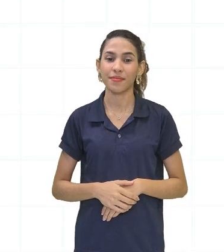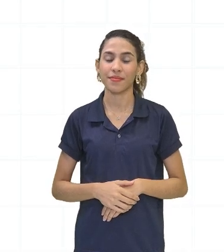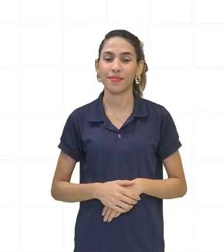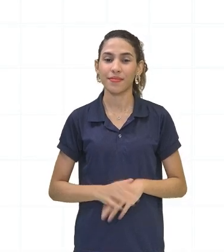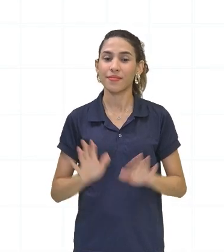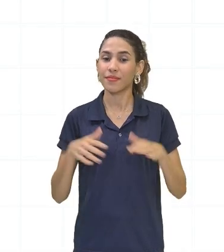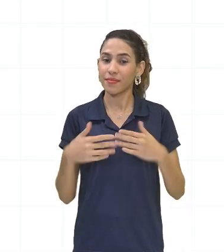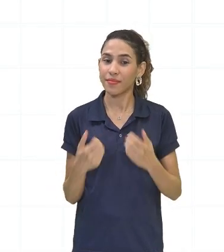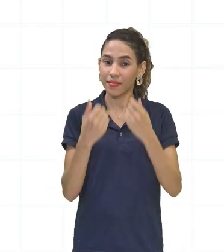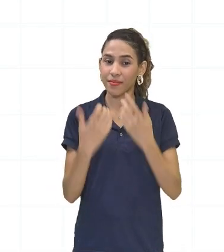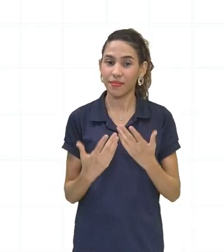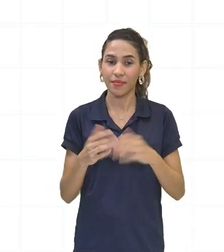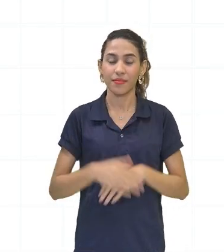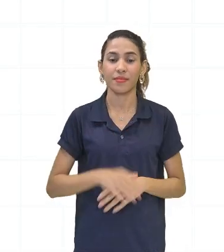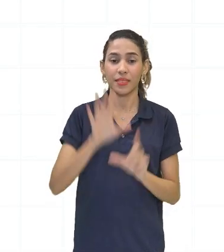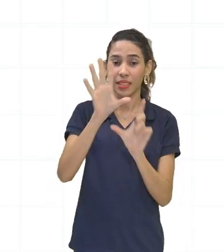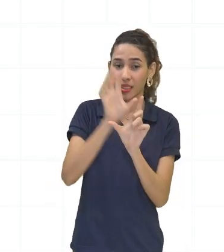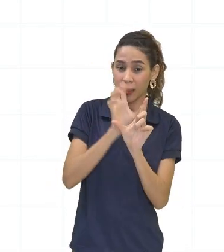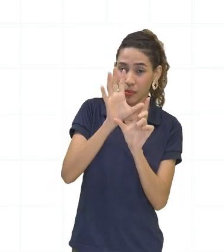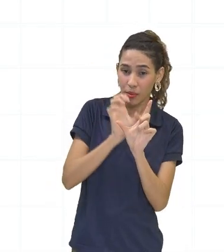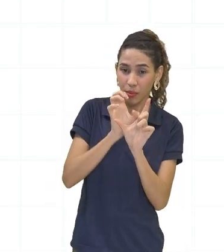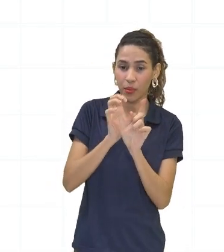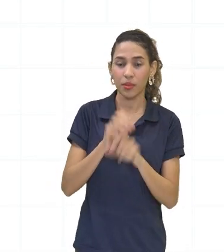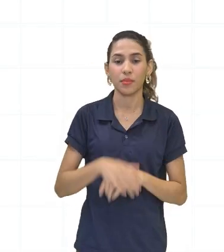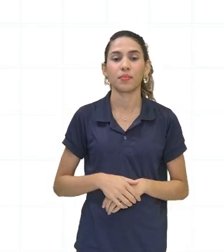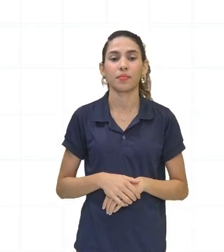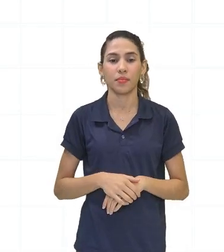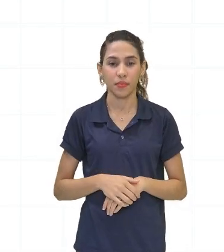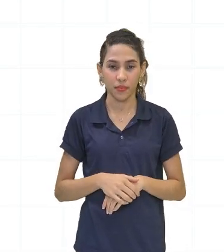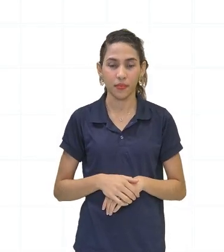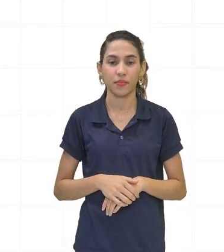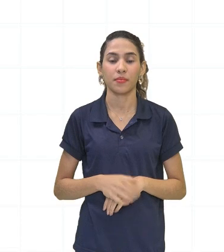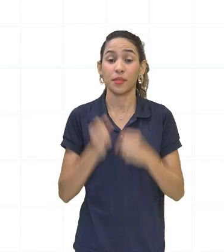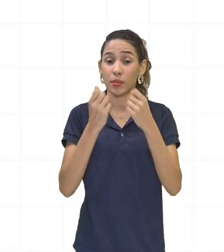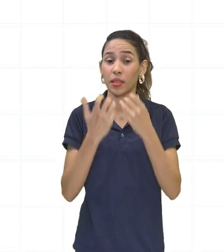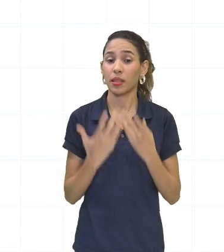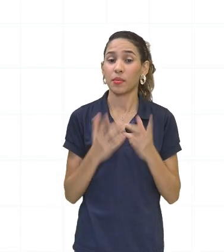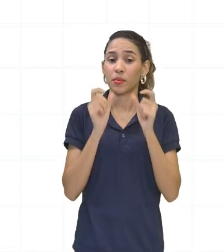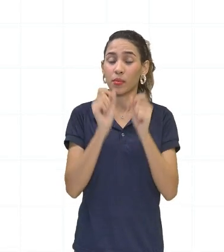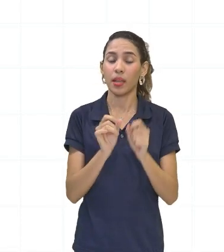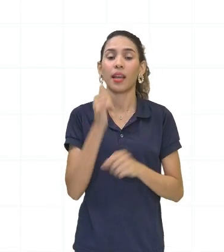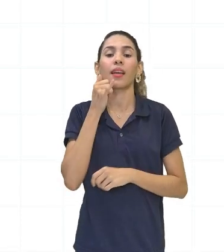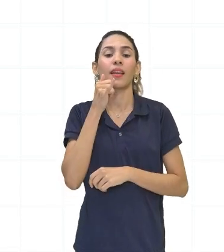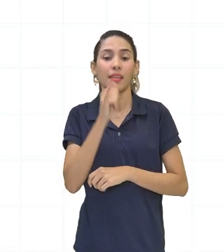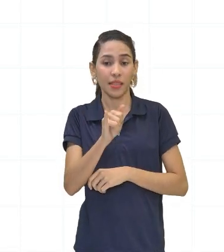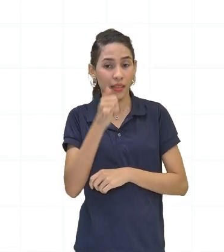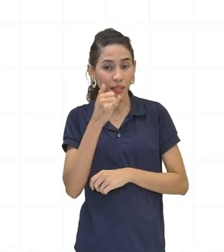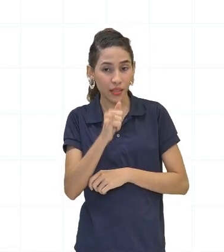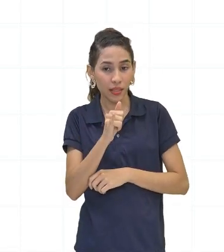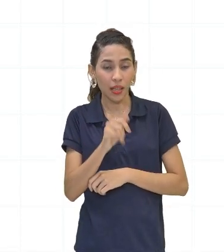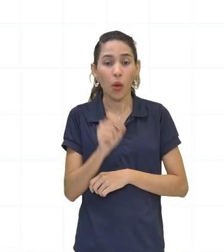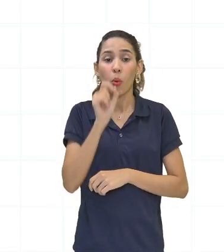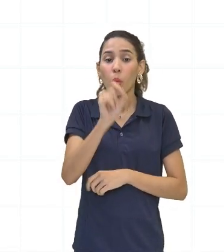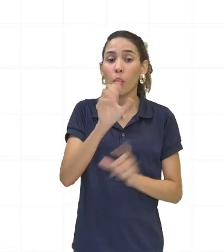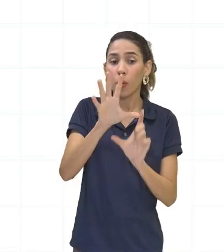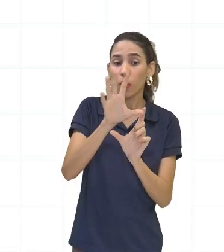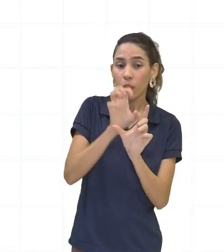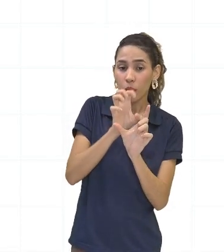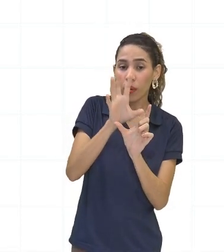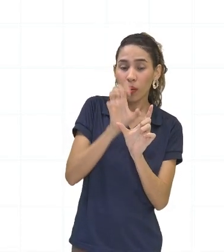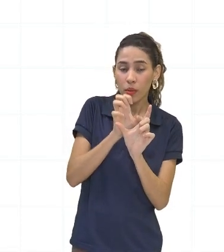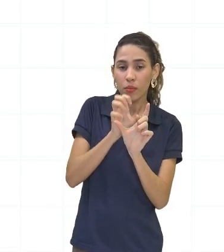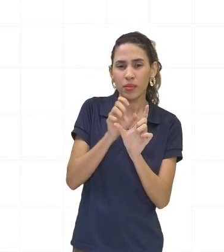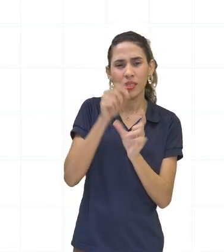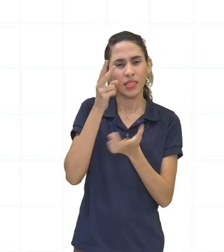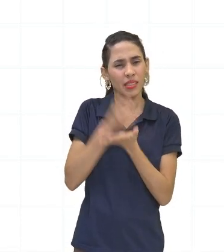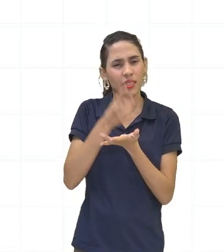de energia. E o que é um receptor? Sempre você vai perceber que quando se fala em receptores, eu tenho o quê?